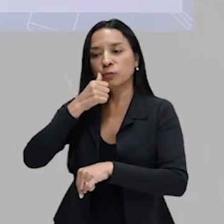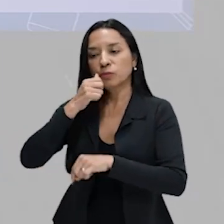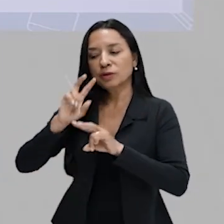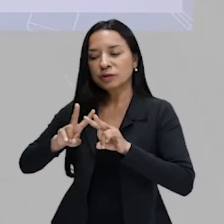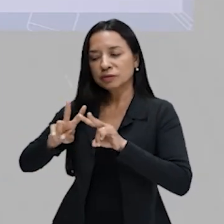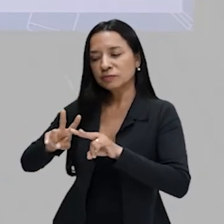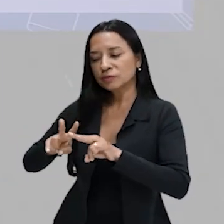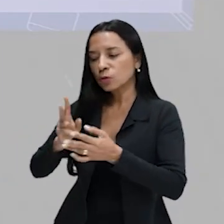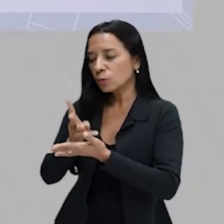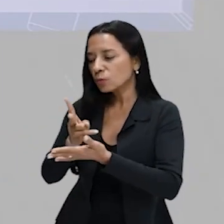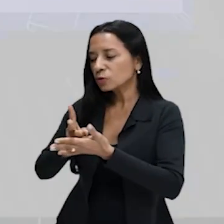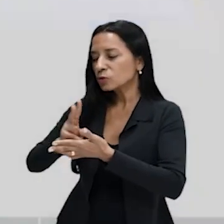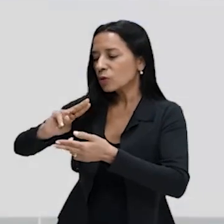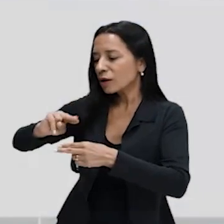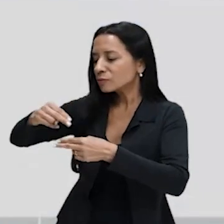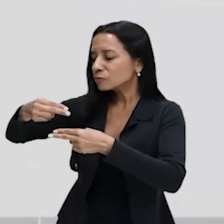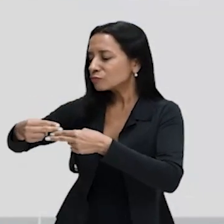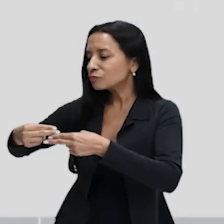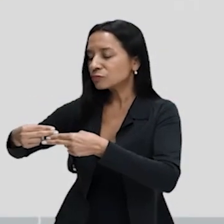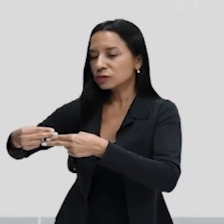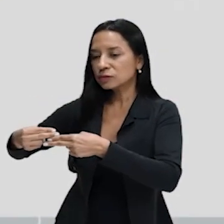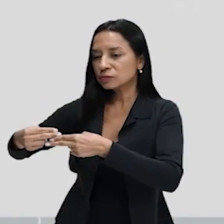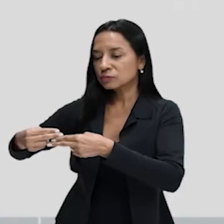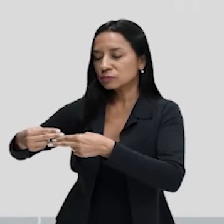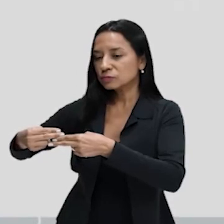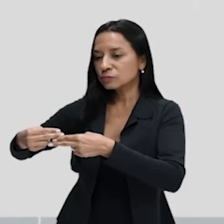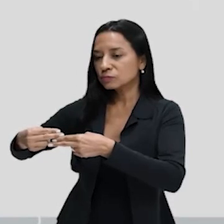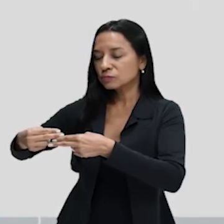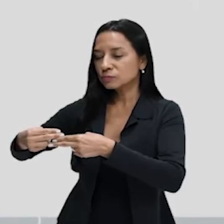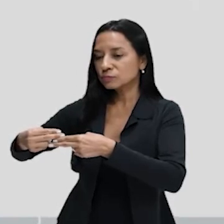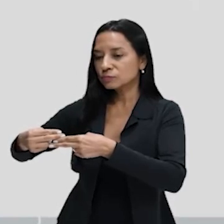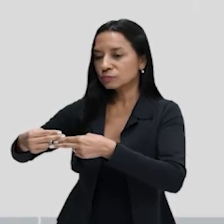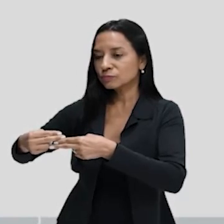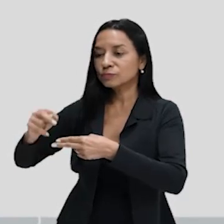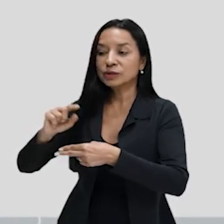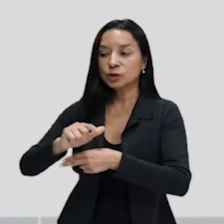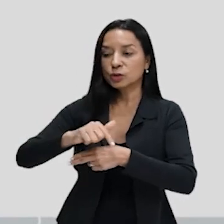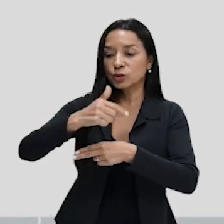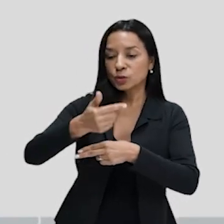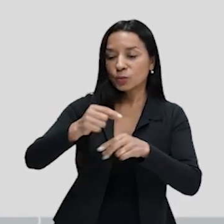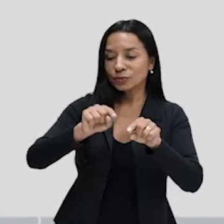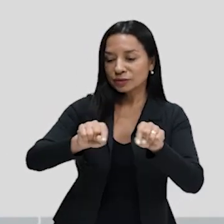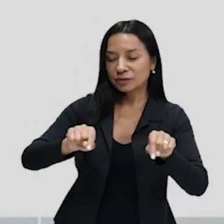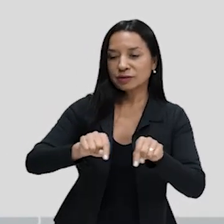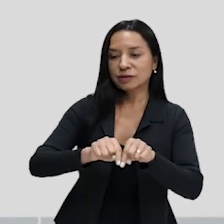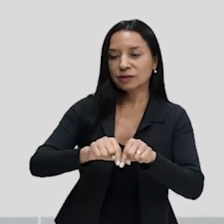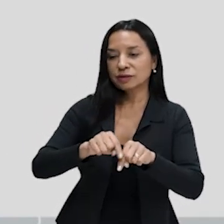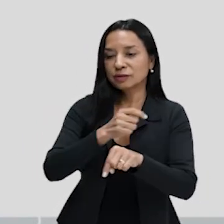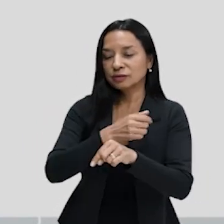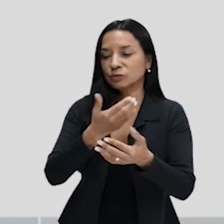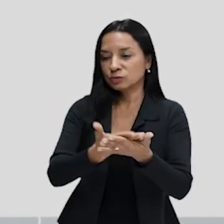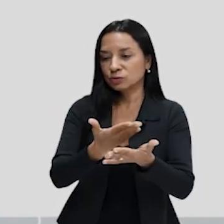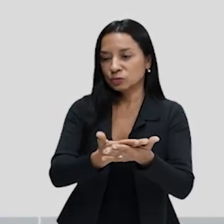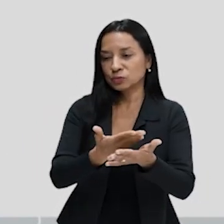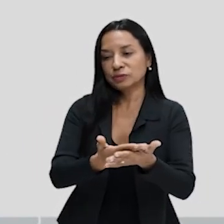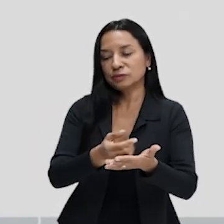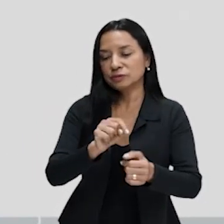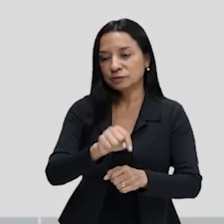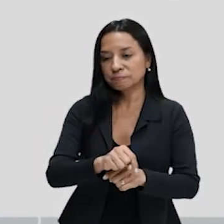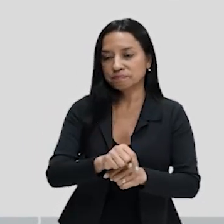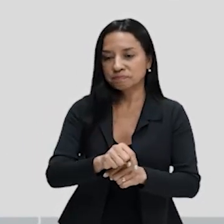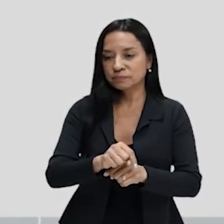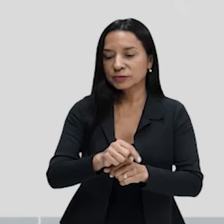permaneciam deitadas de lado durante o parto, enquanto na ala dos médicos e estudantes de parturientes,